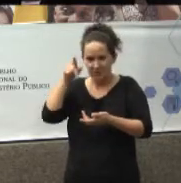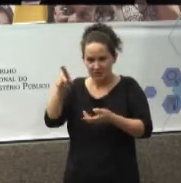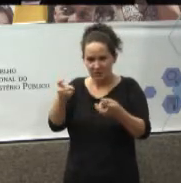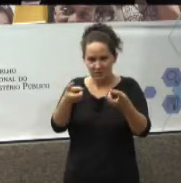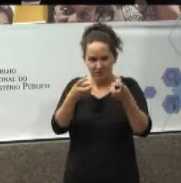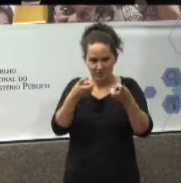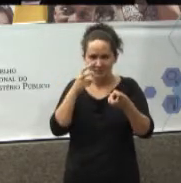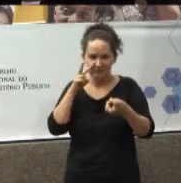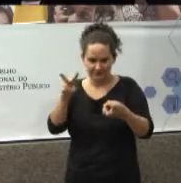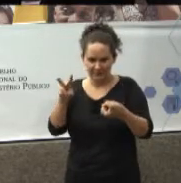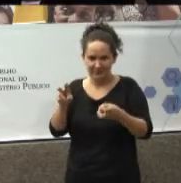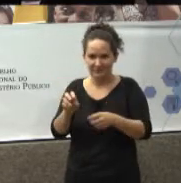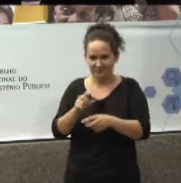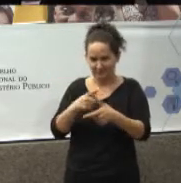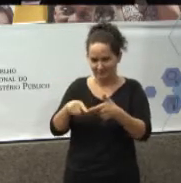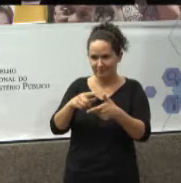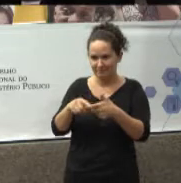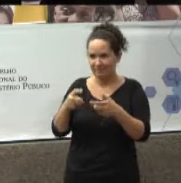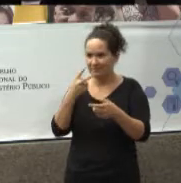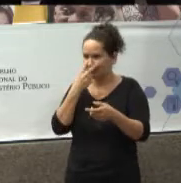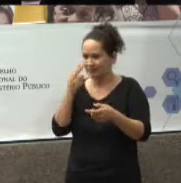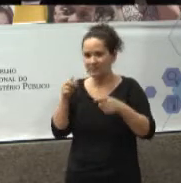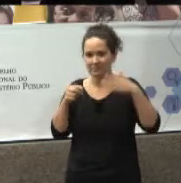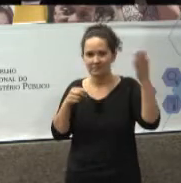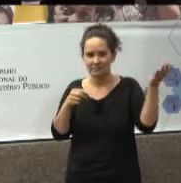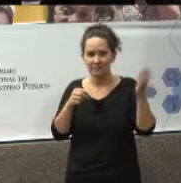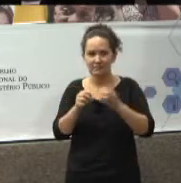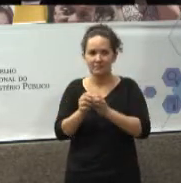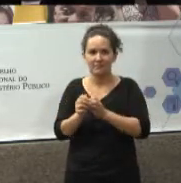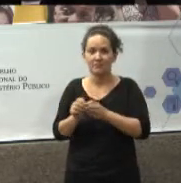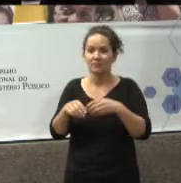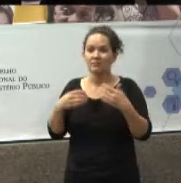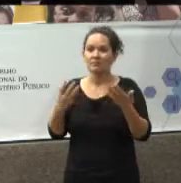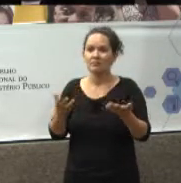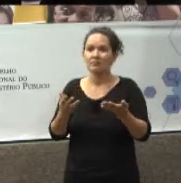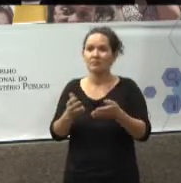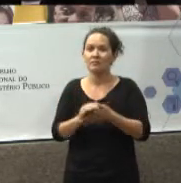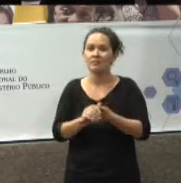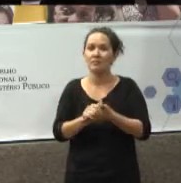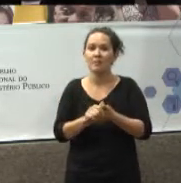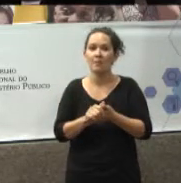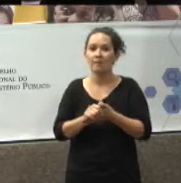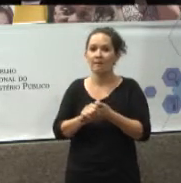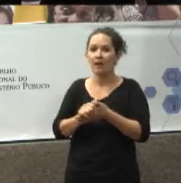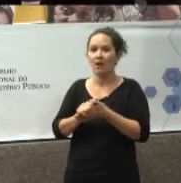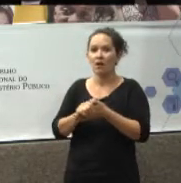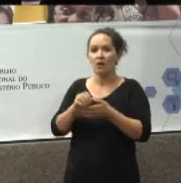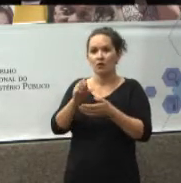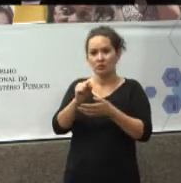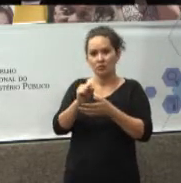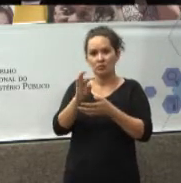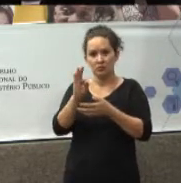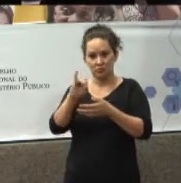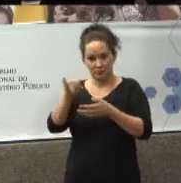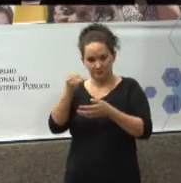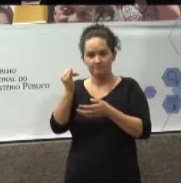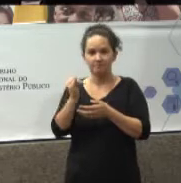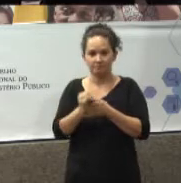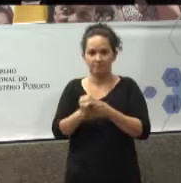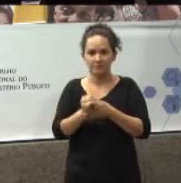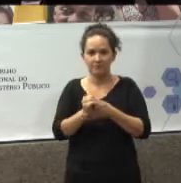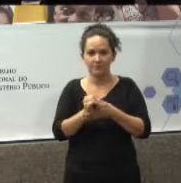com esse aqui de modo que o supremo tribunal de justiça para